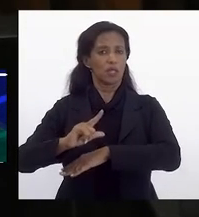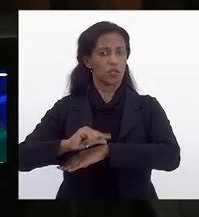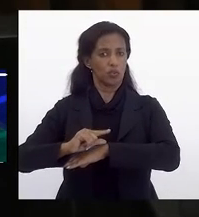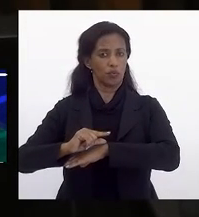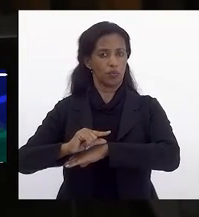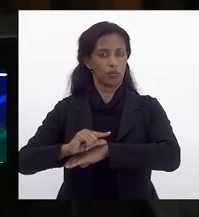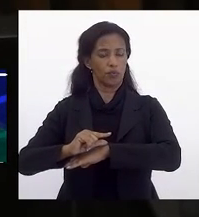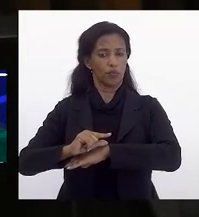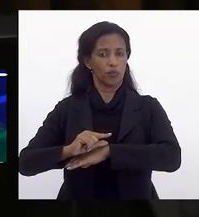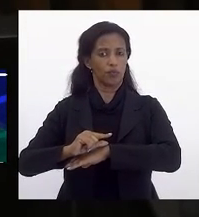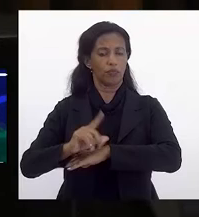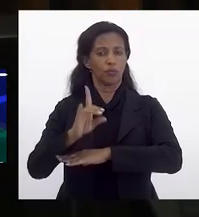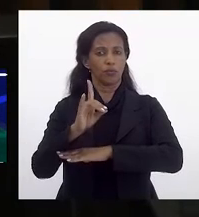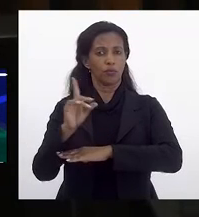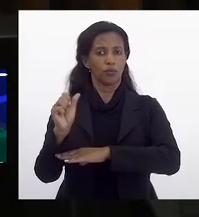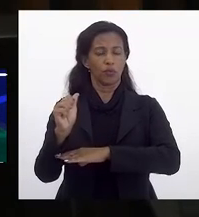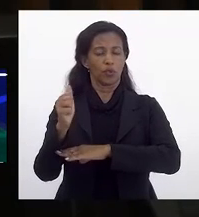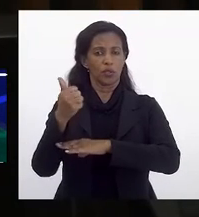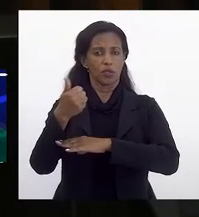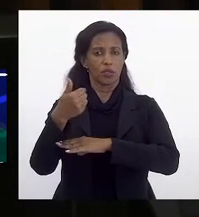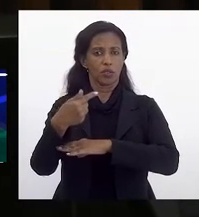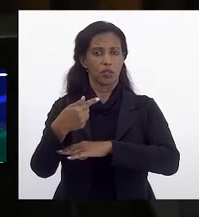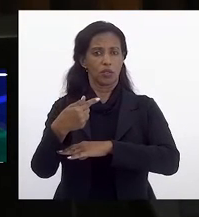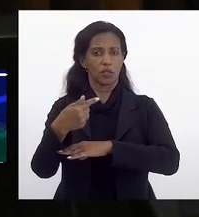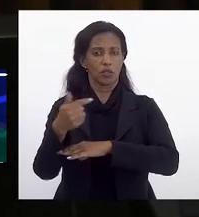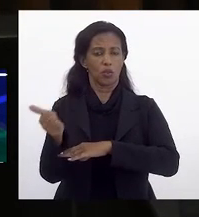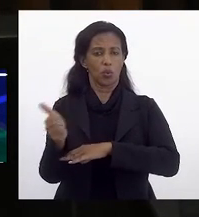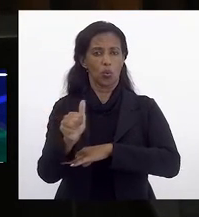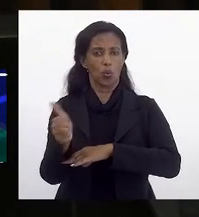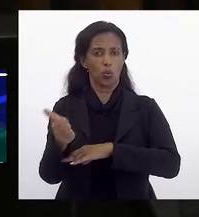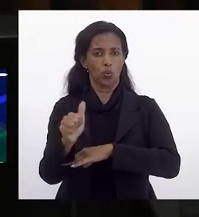horas do dia